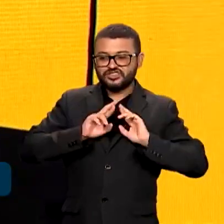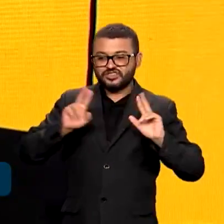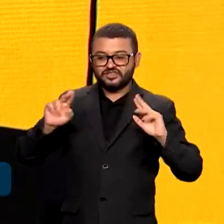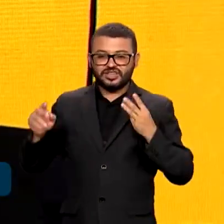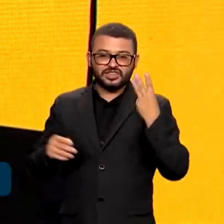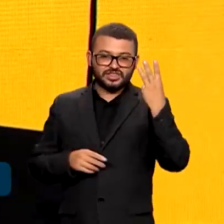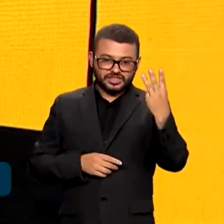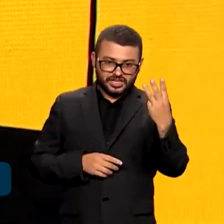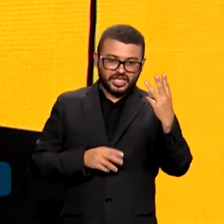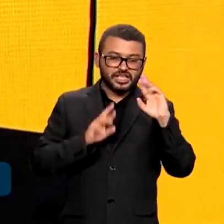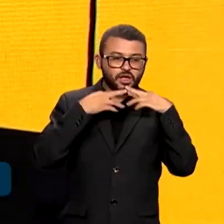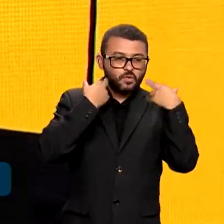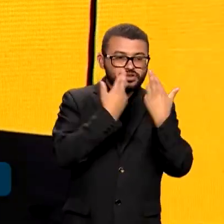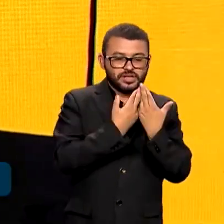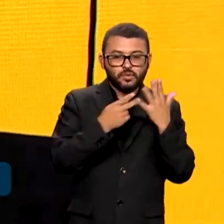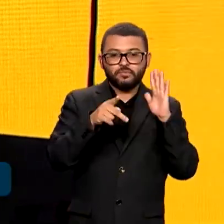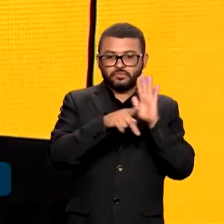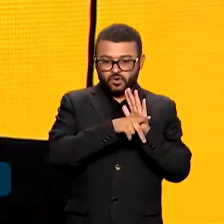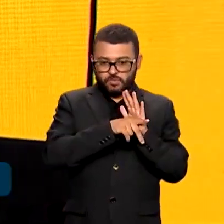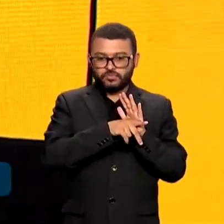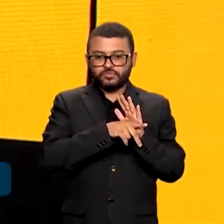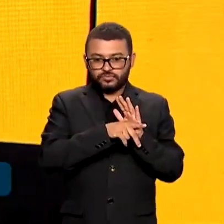3 plenárias